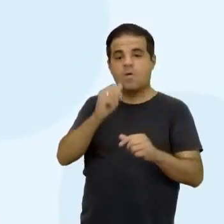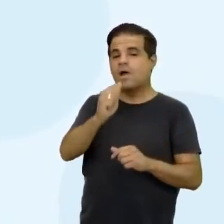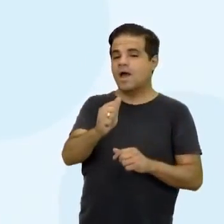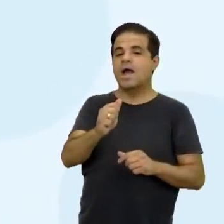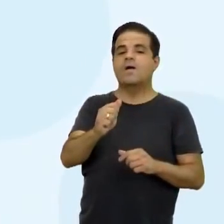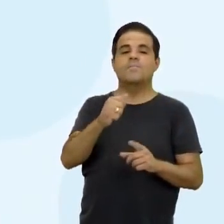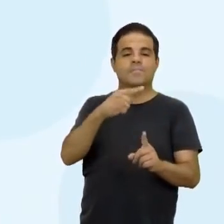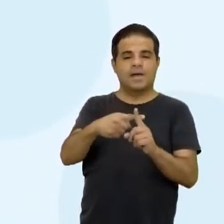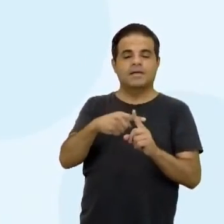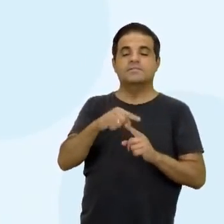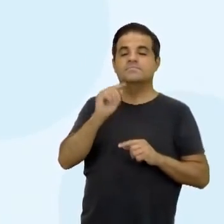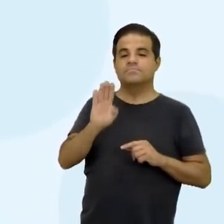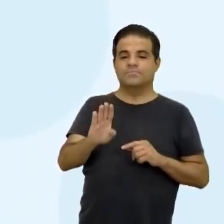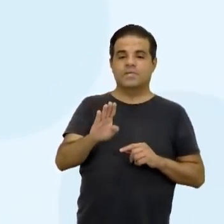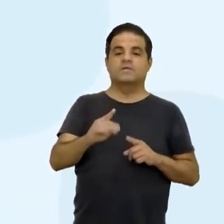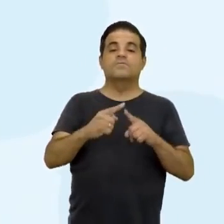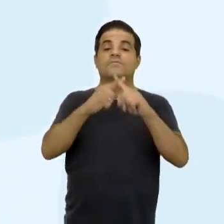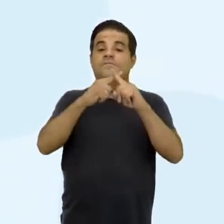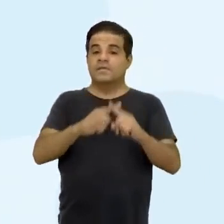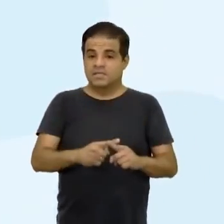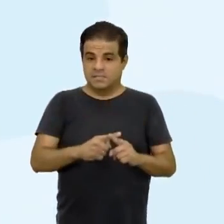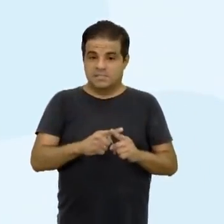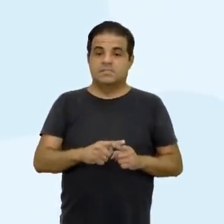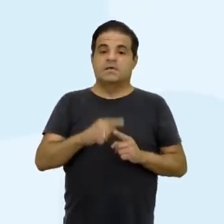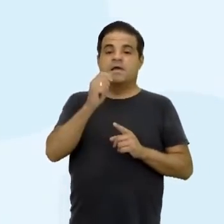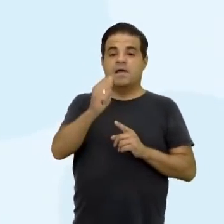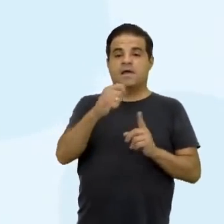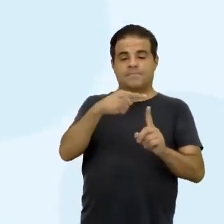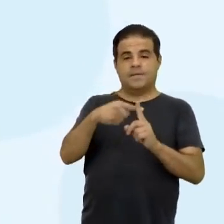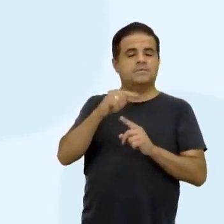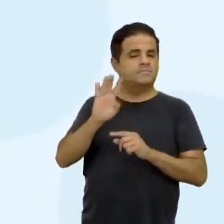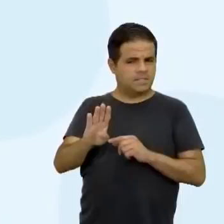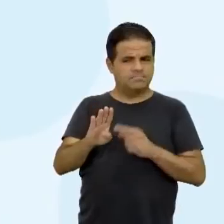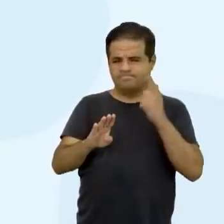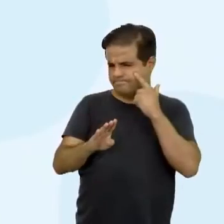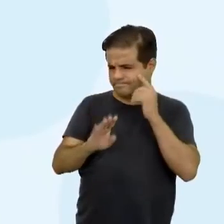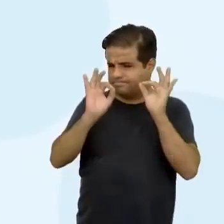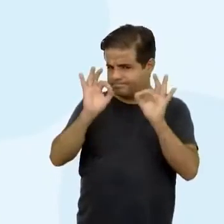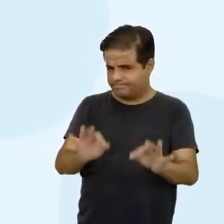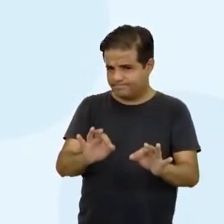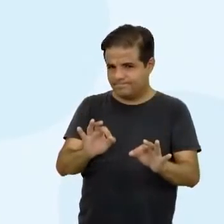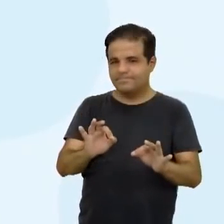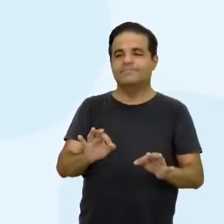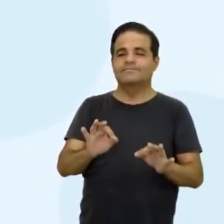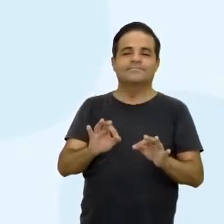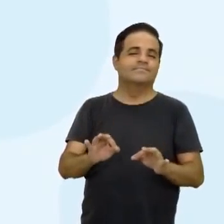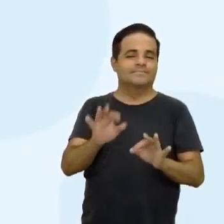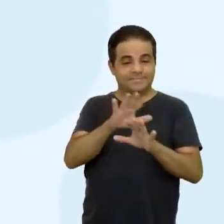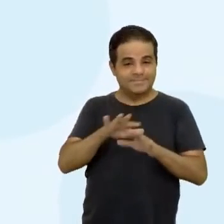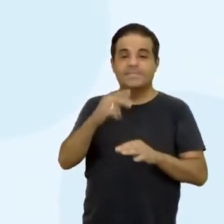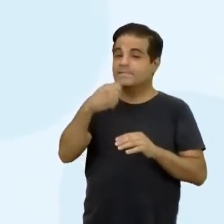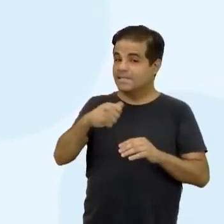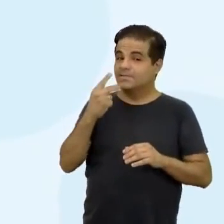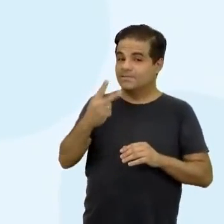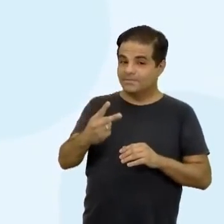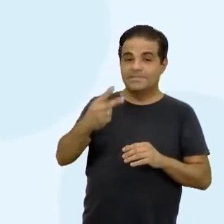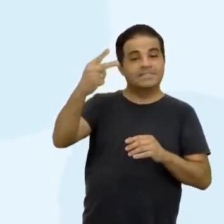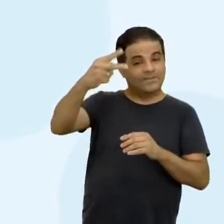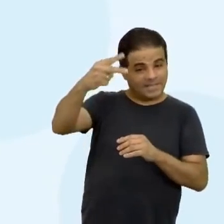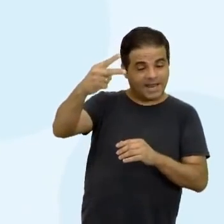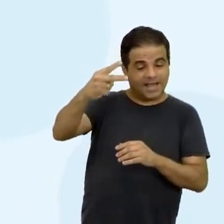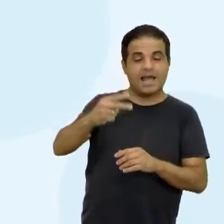a + b vezes a + b vamos ver se dá certo né isso tem que dar dois